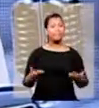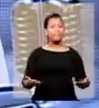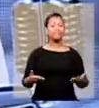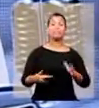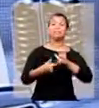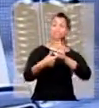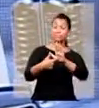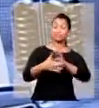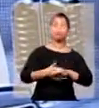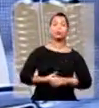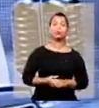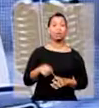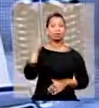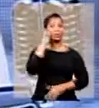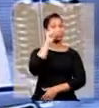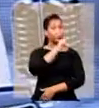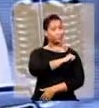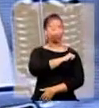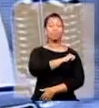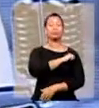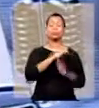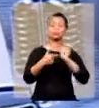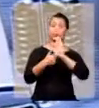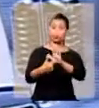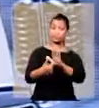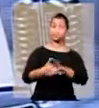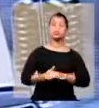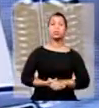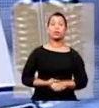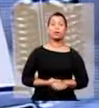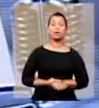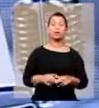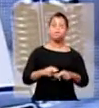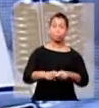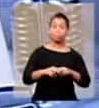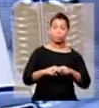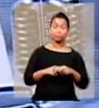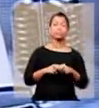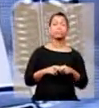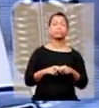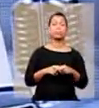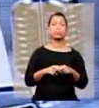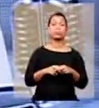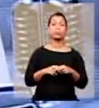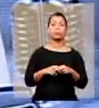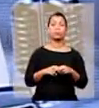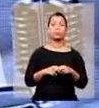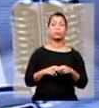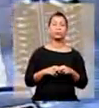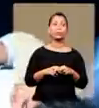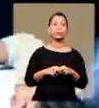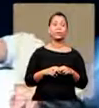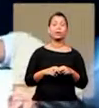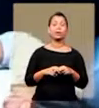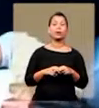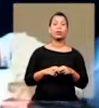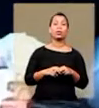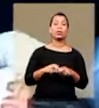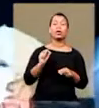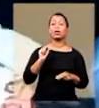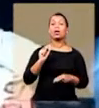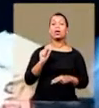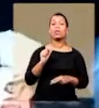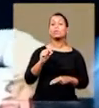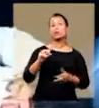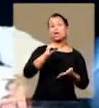em relação, até em relação à própria secretaria, a existência dessa secretaria.